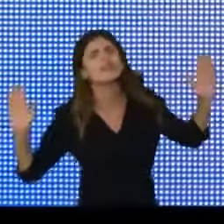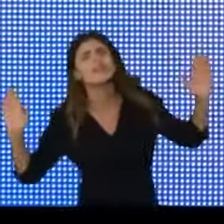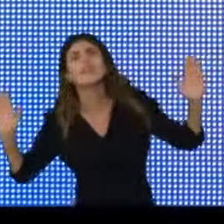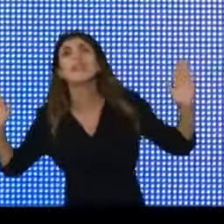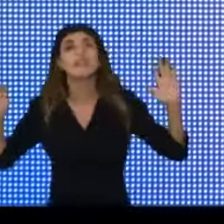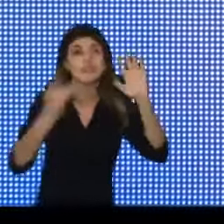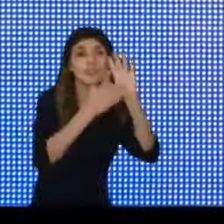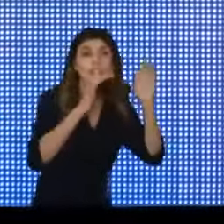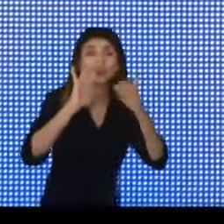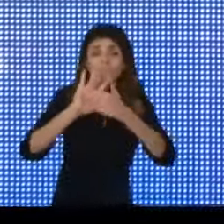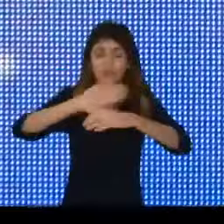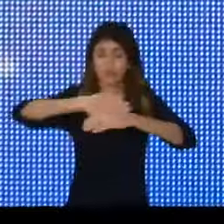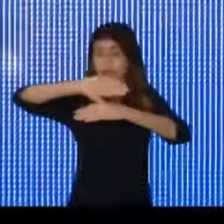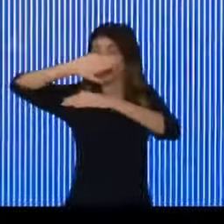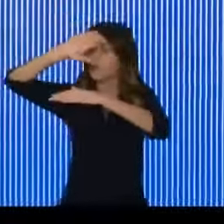Subiu ao Calvário,